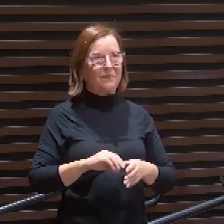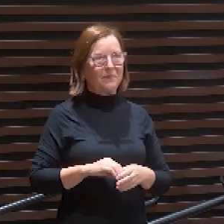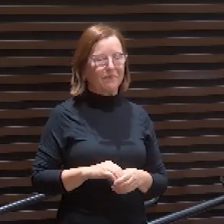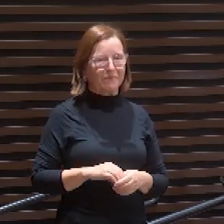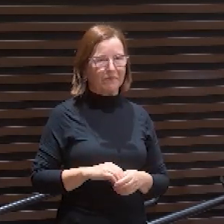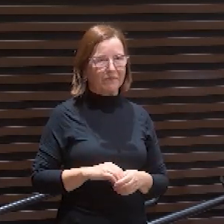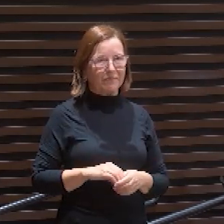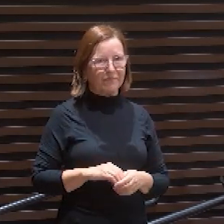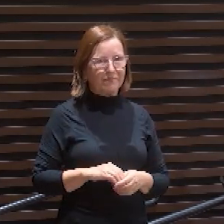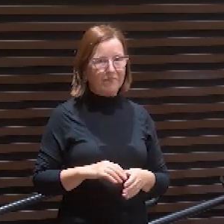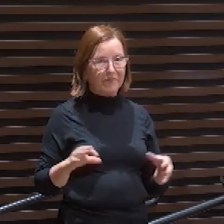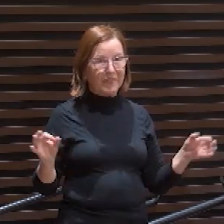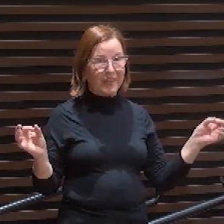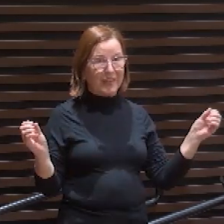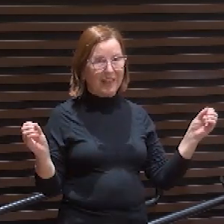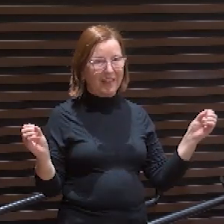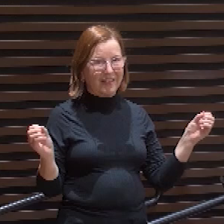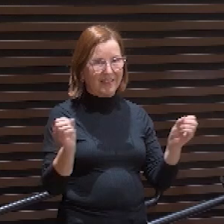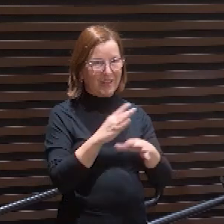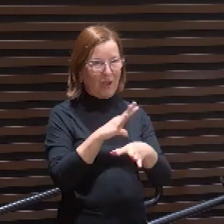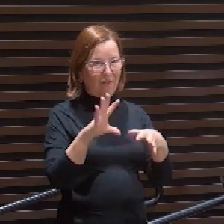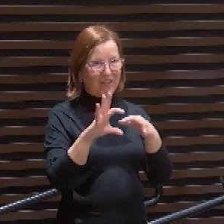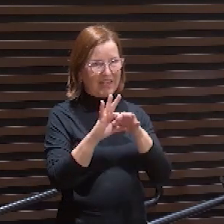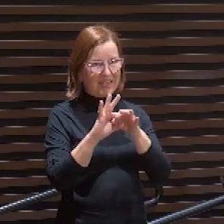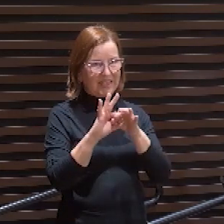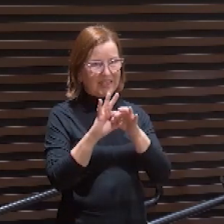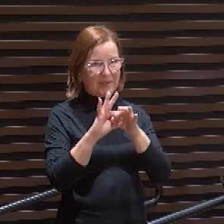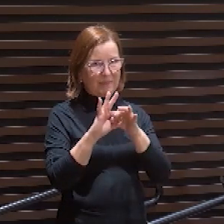A nova aliança.